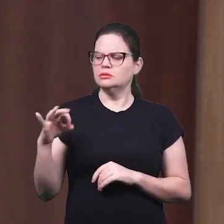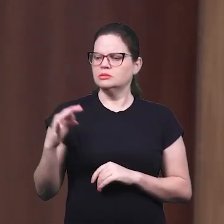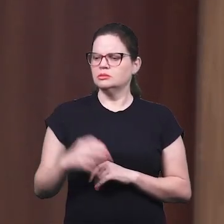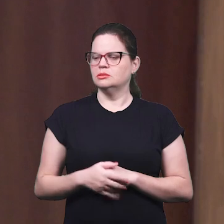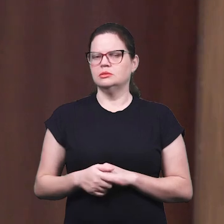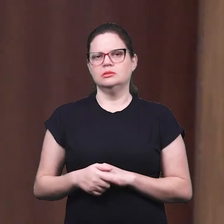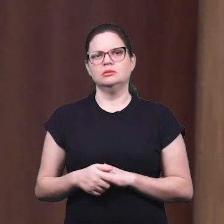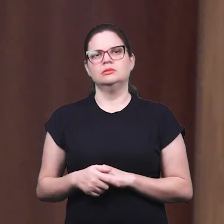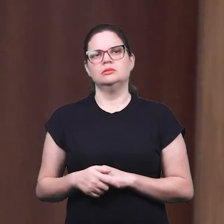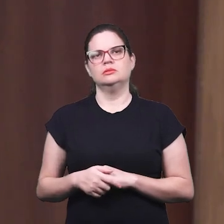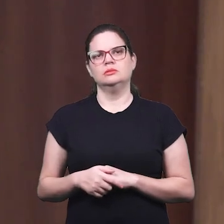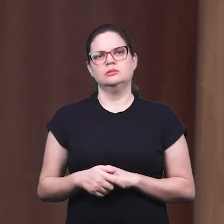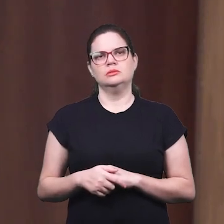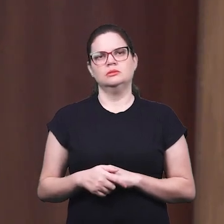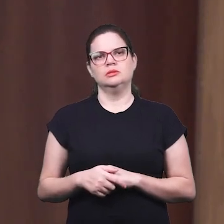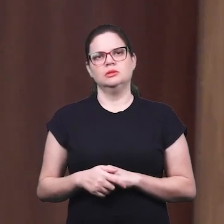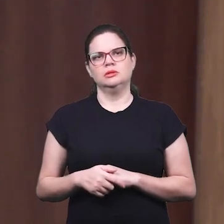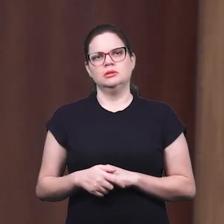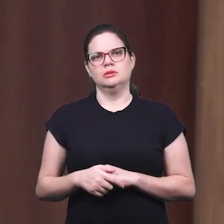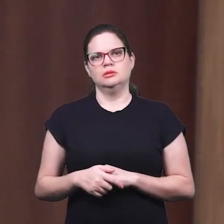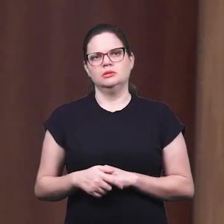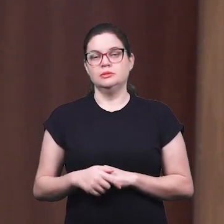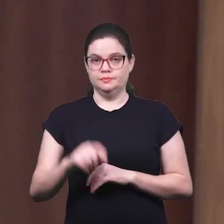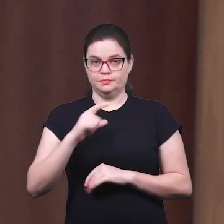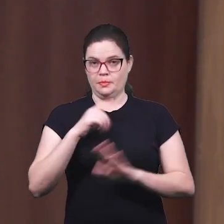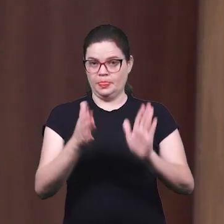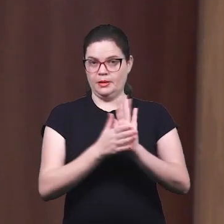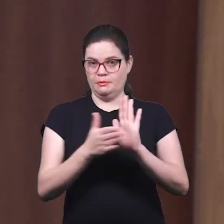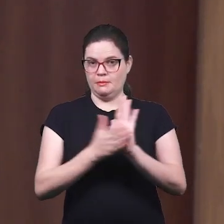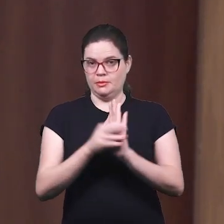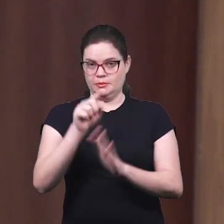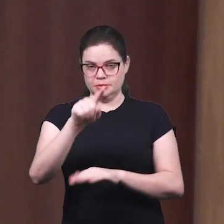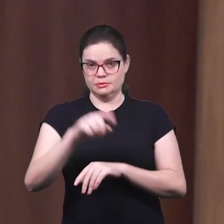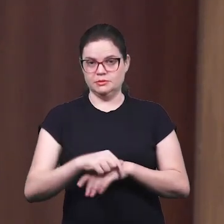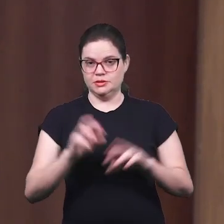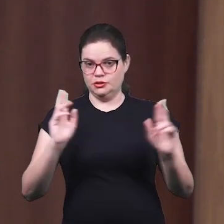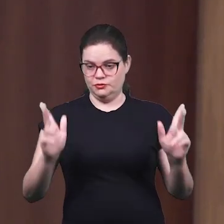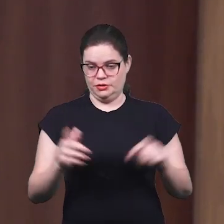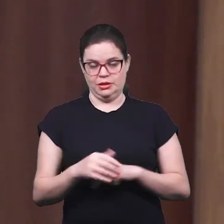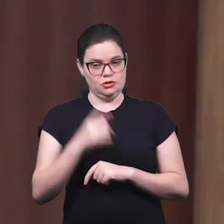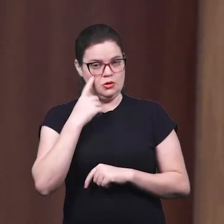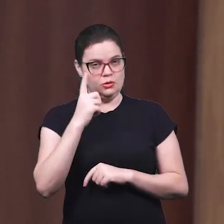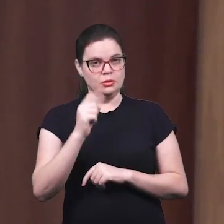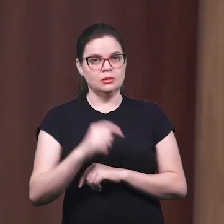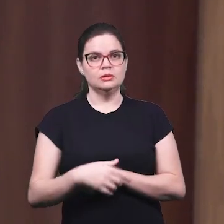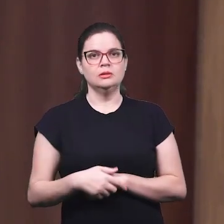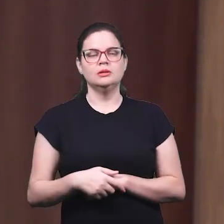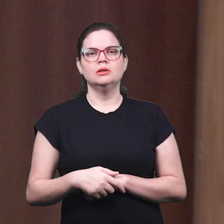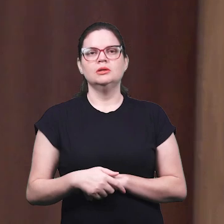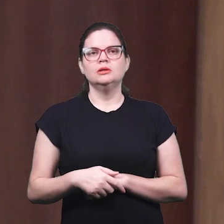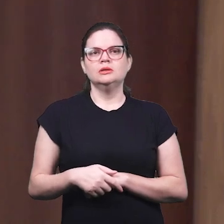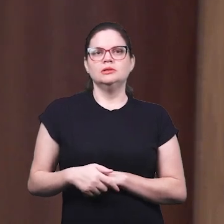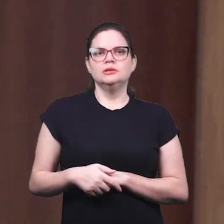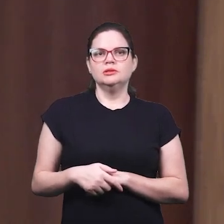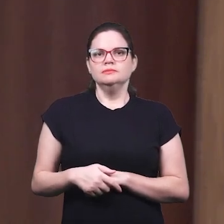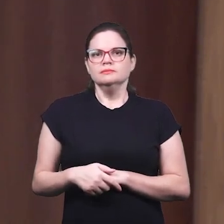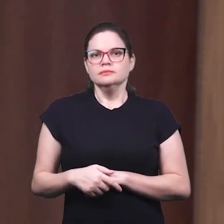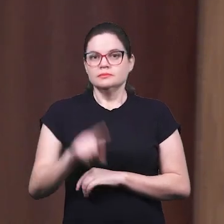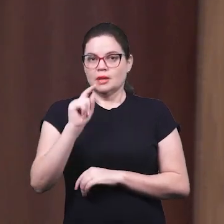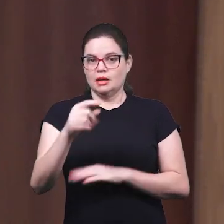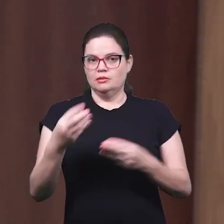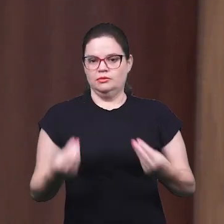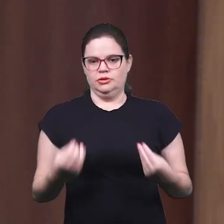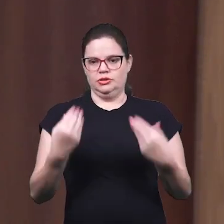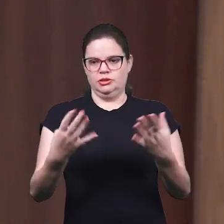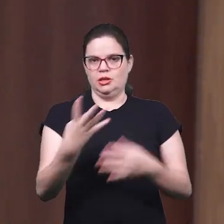mesmo. Ele aí chegou para mim: eu tenho uma proposta para fazer a você. Eu lhe dou os